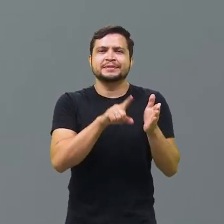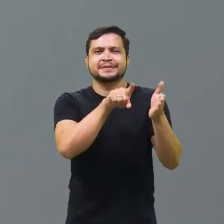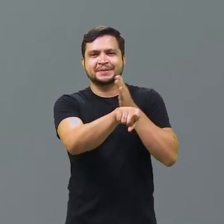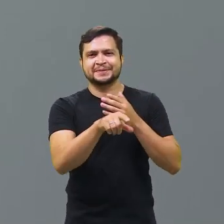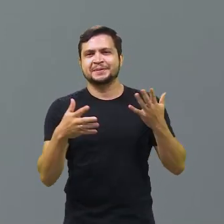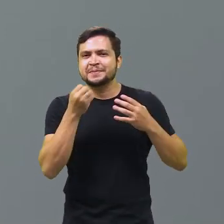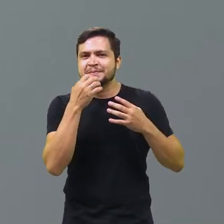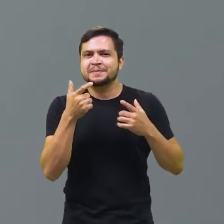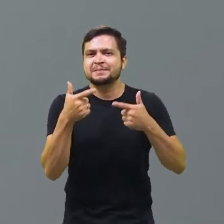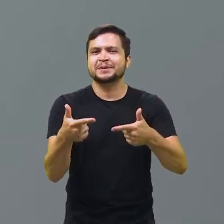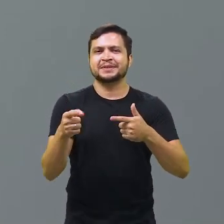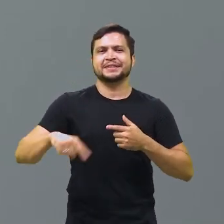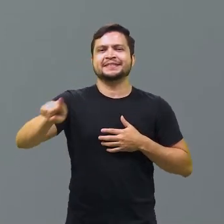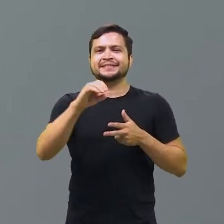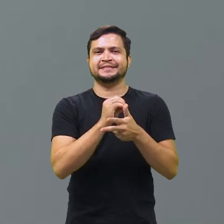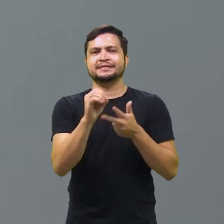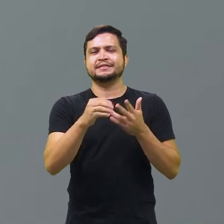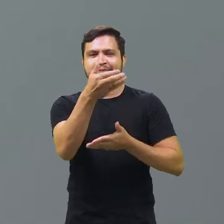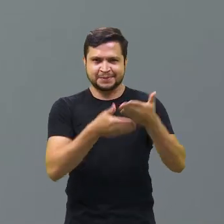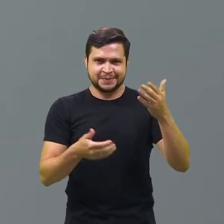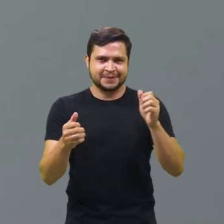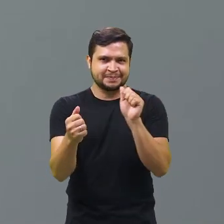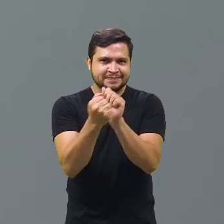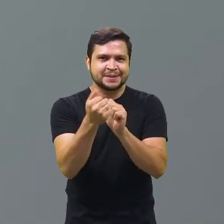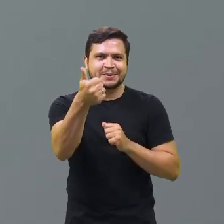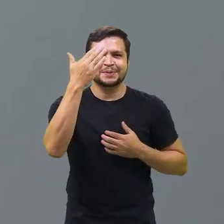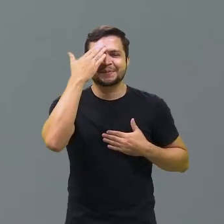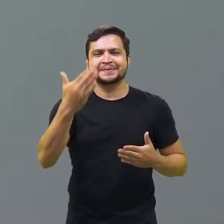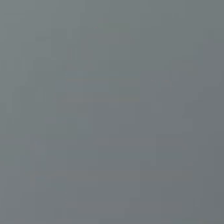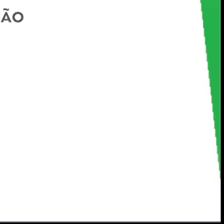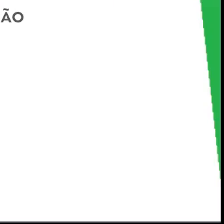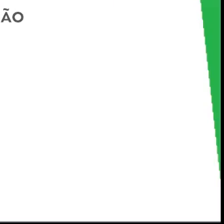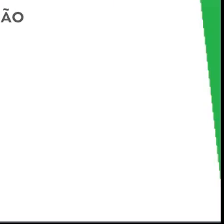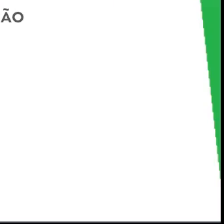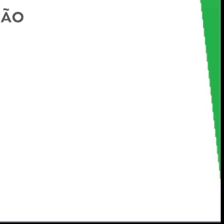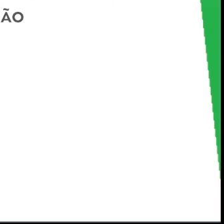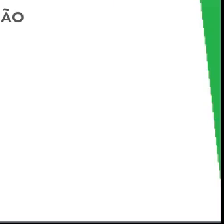Então, assim, uma boa sorte, um excelente Enem e tamo junto. Obrigada!